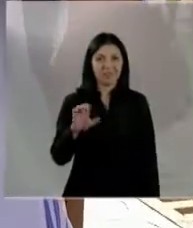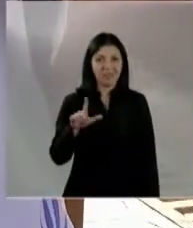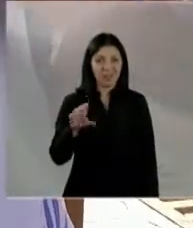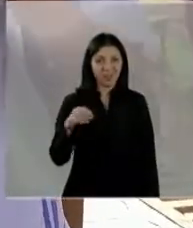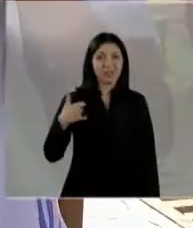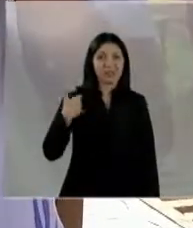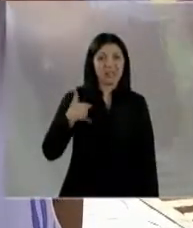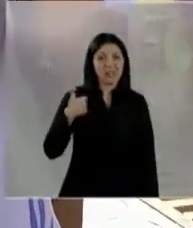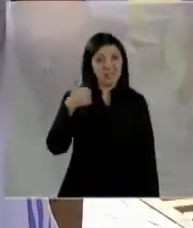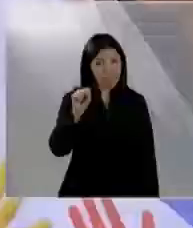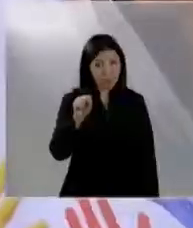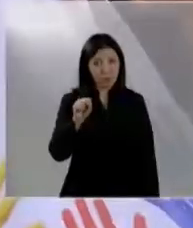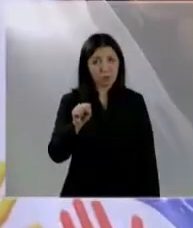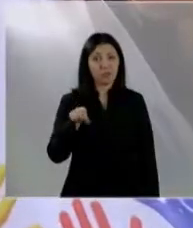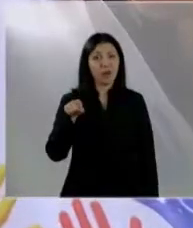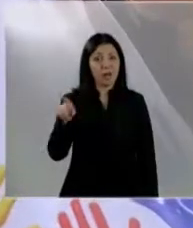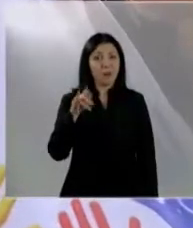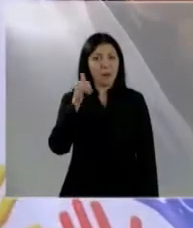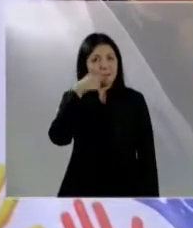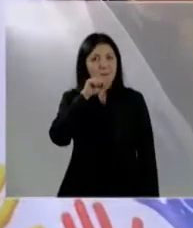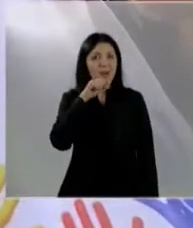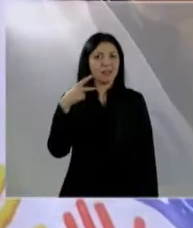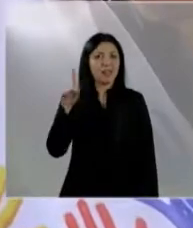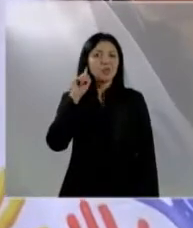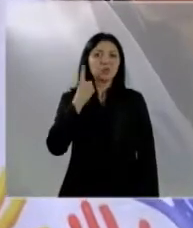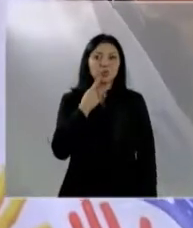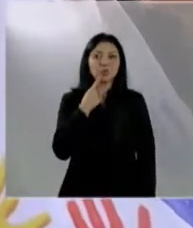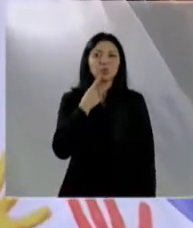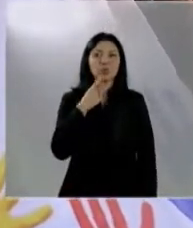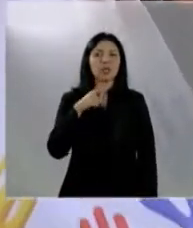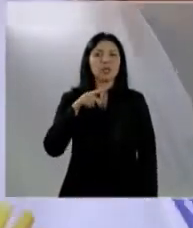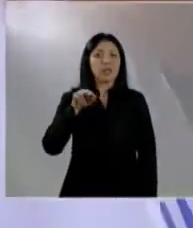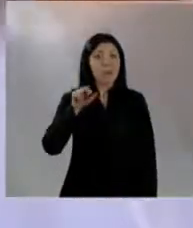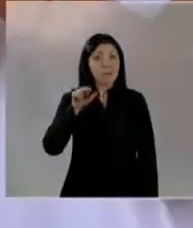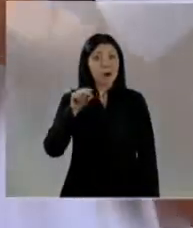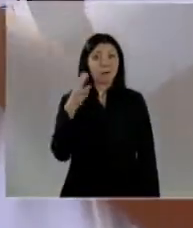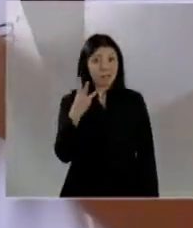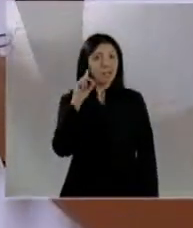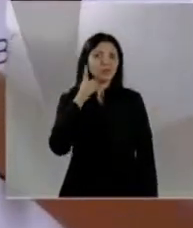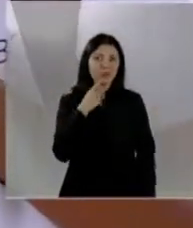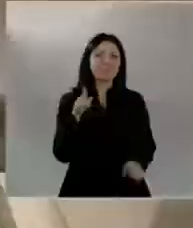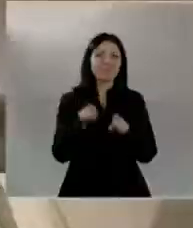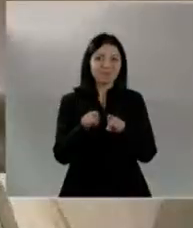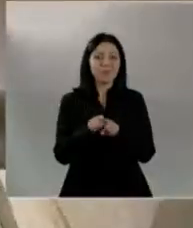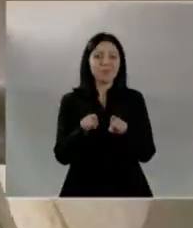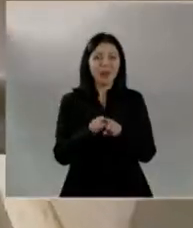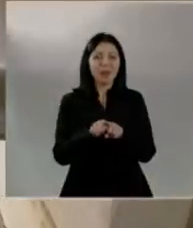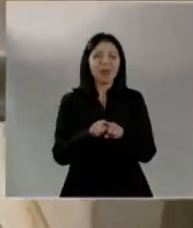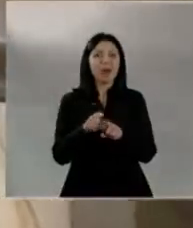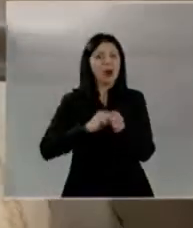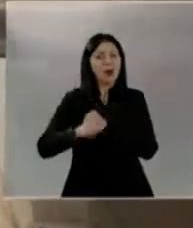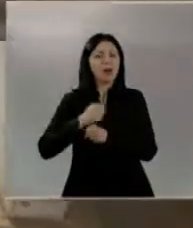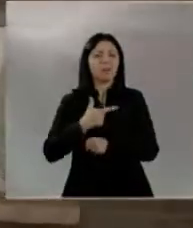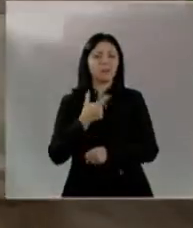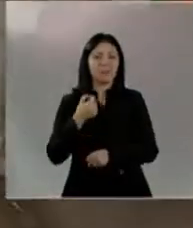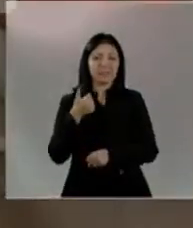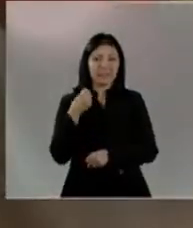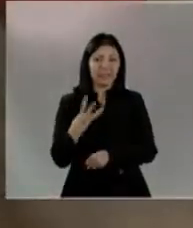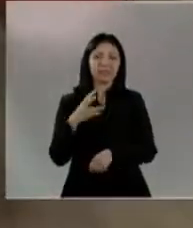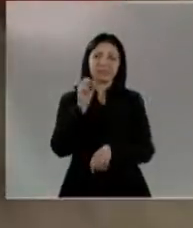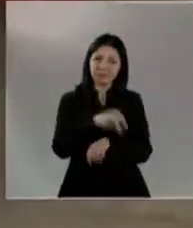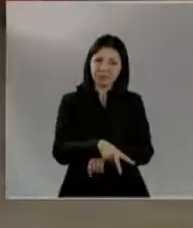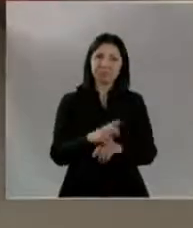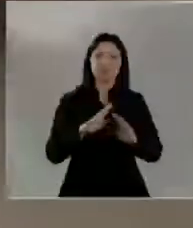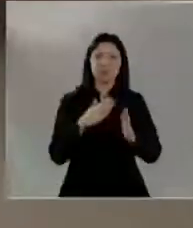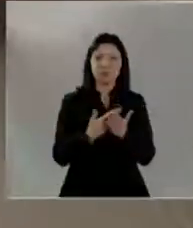anos, é filho de pais surdos e tem outros 3 irmãos deficientes auditivos, assim como ele. Desde 2013, estuda na